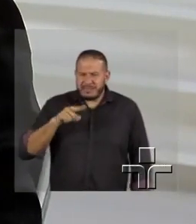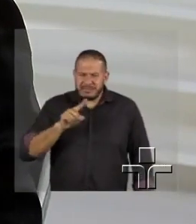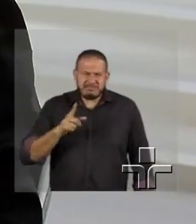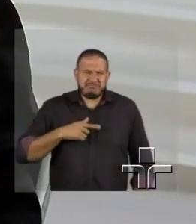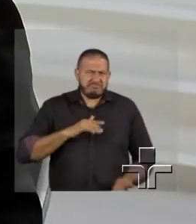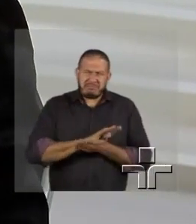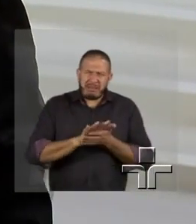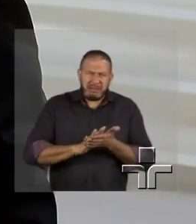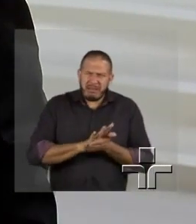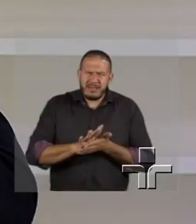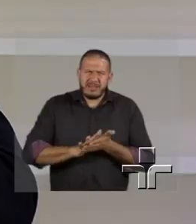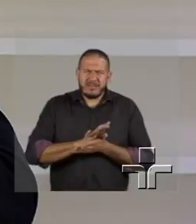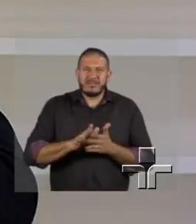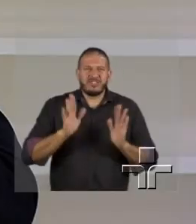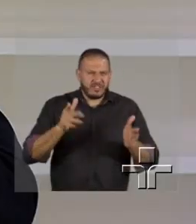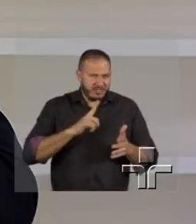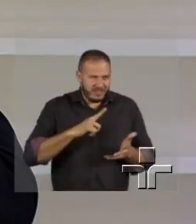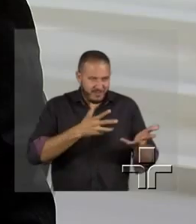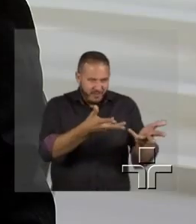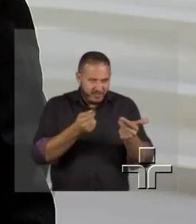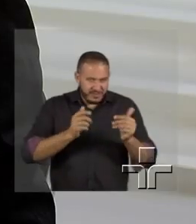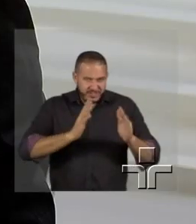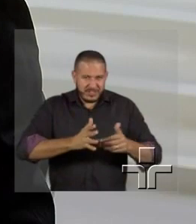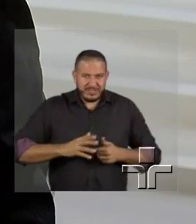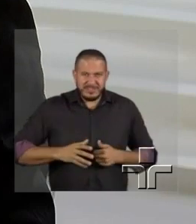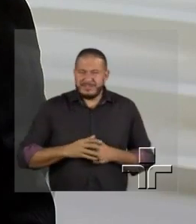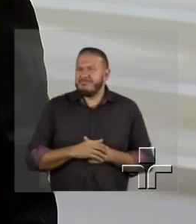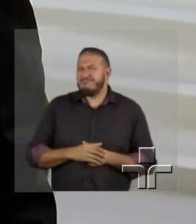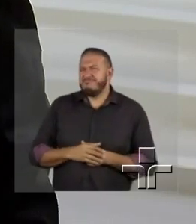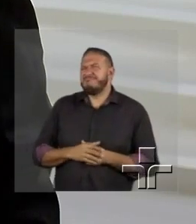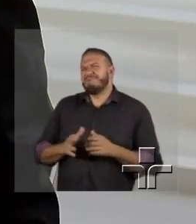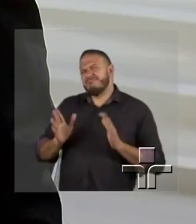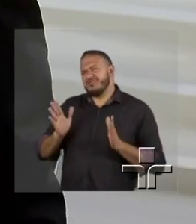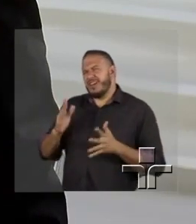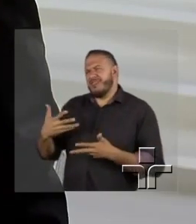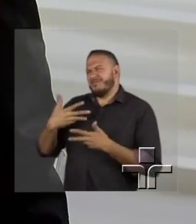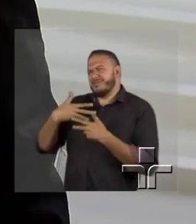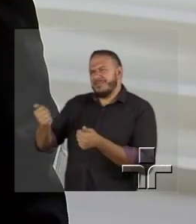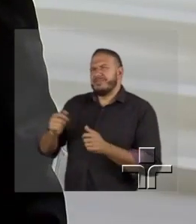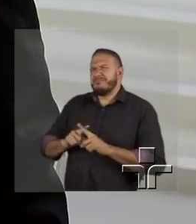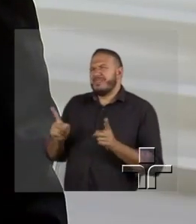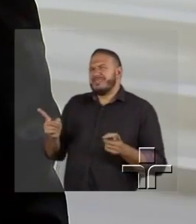de comportamento que pode desgastar o próprio órgão, né? Agora,